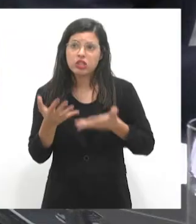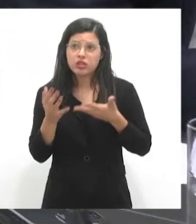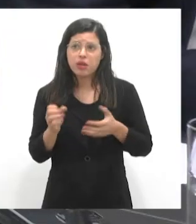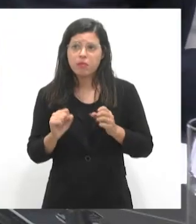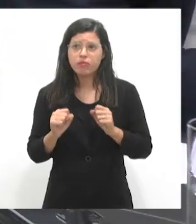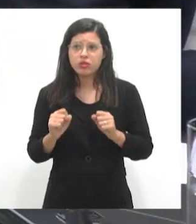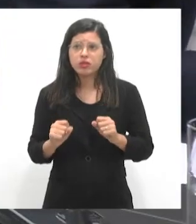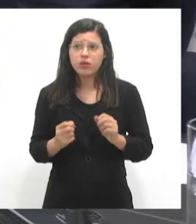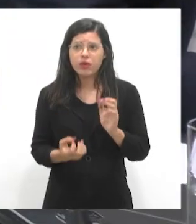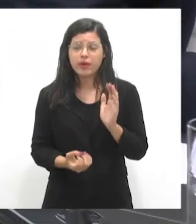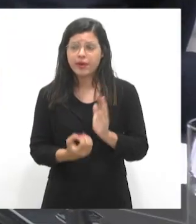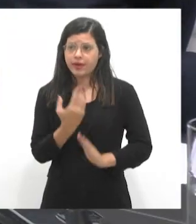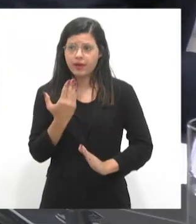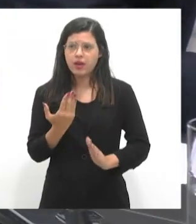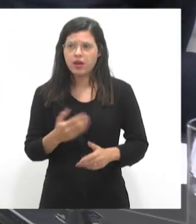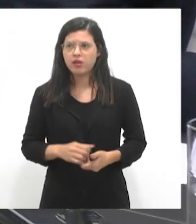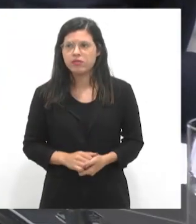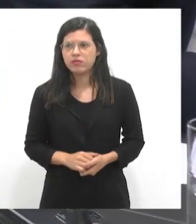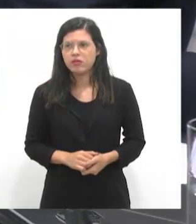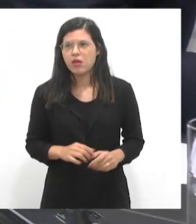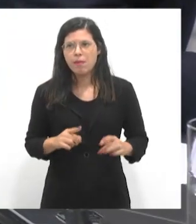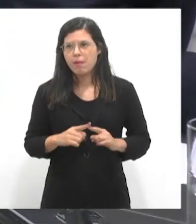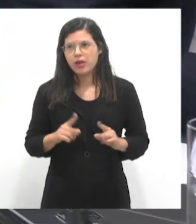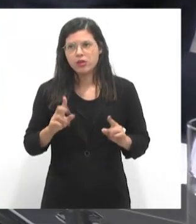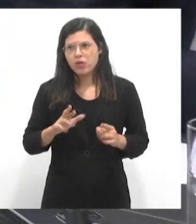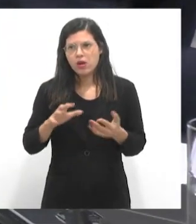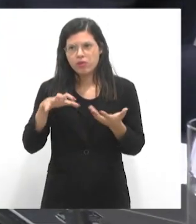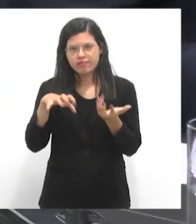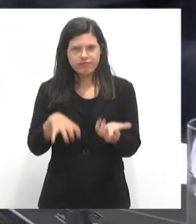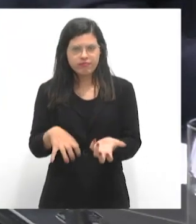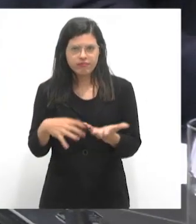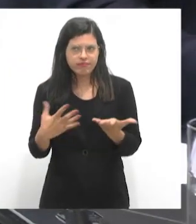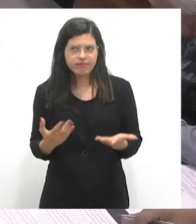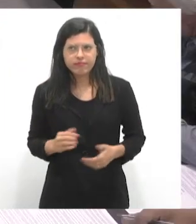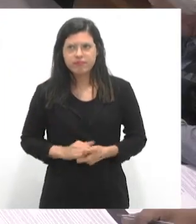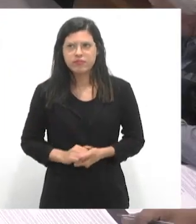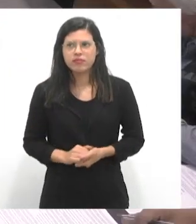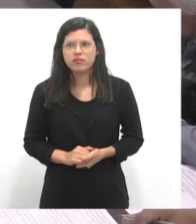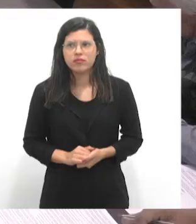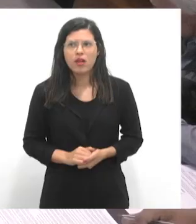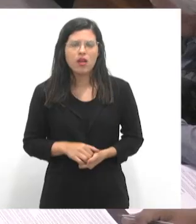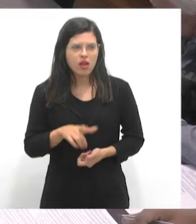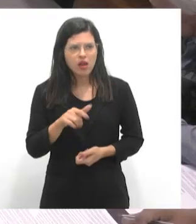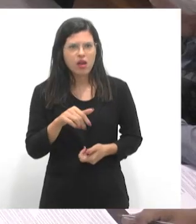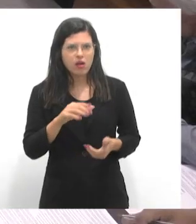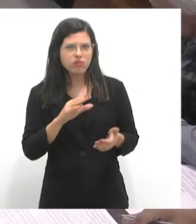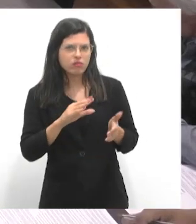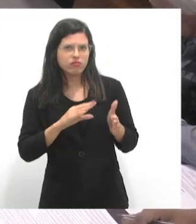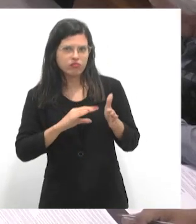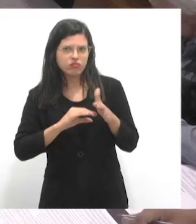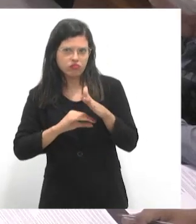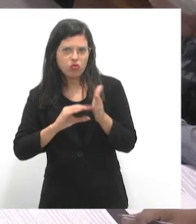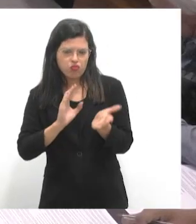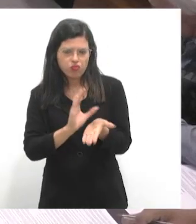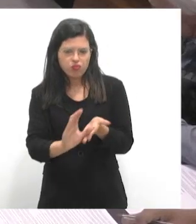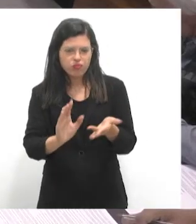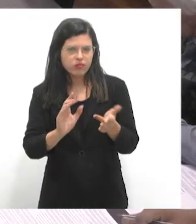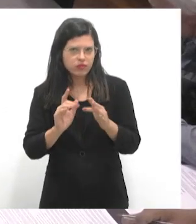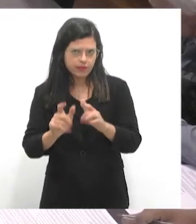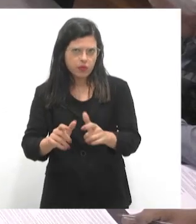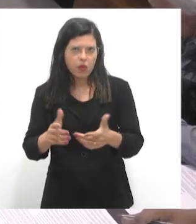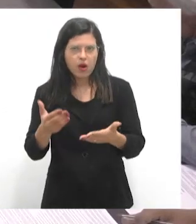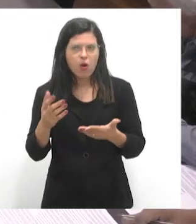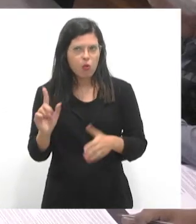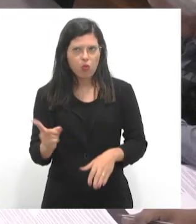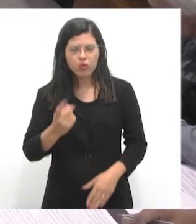não o Congresso Nacional. É caixa único, né? Então, e agora mesmo,